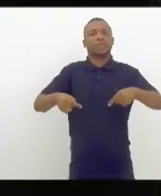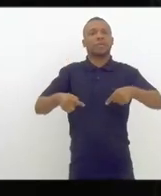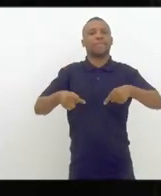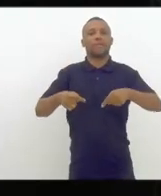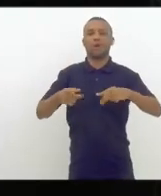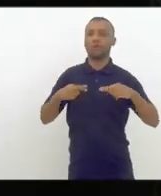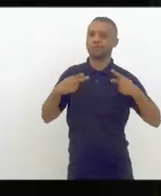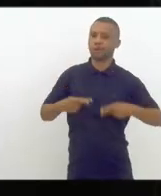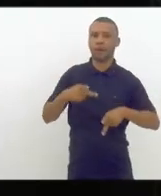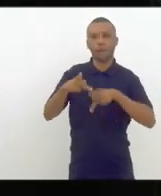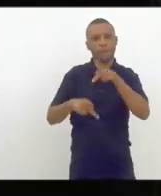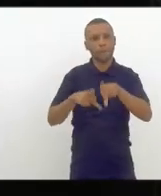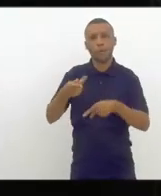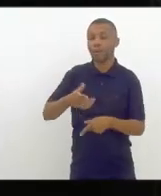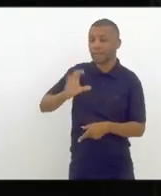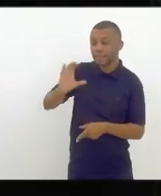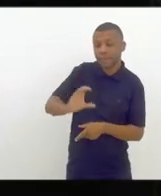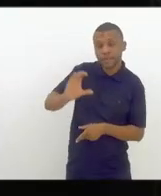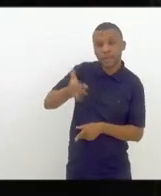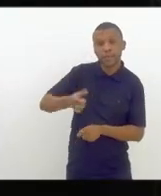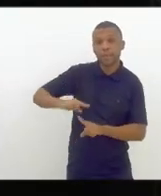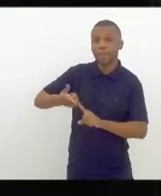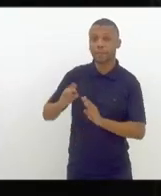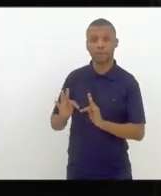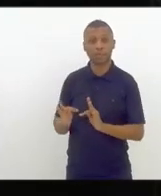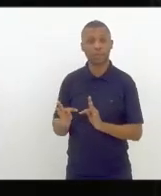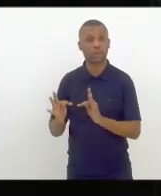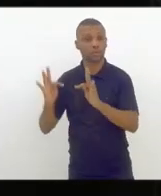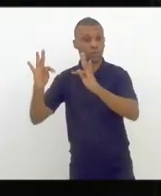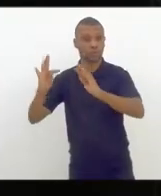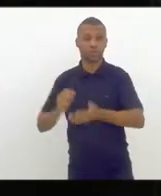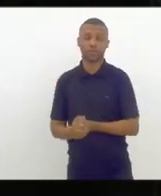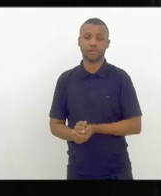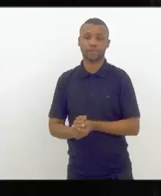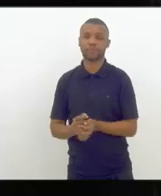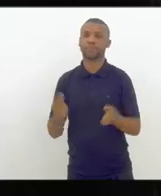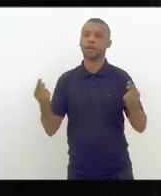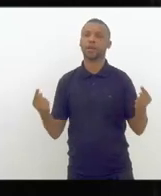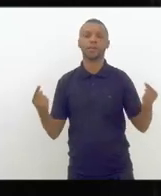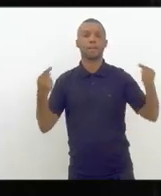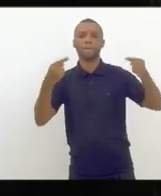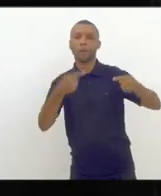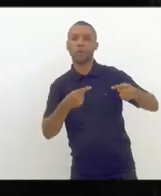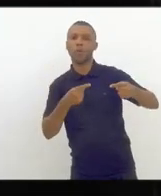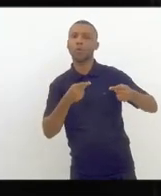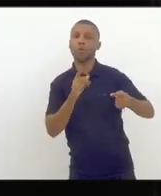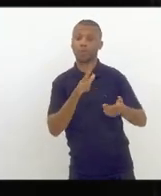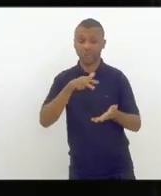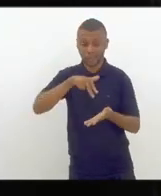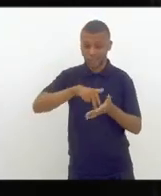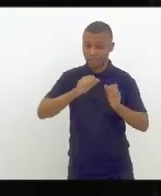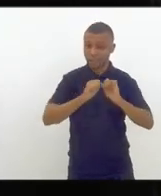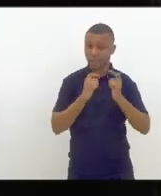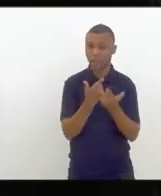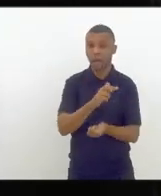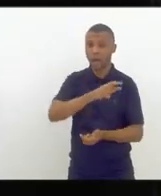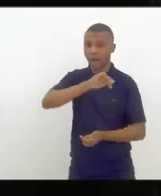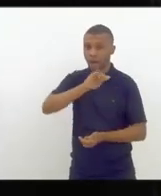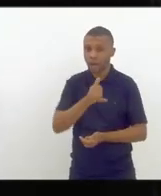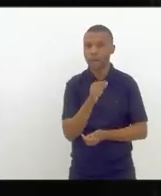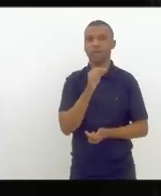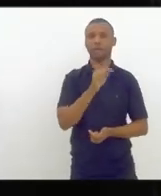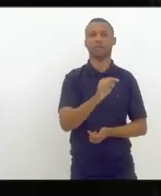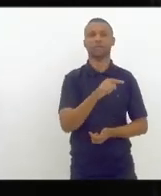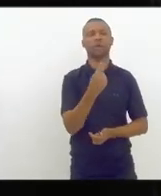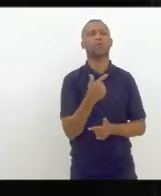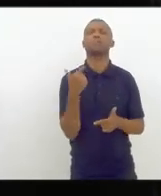que desafiou a ciência, a tecnologia, e em contraposição, aqui na Assembleia Legislativa,